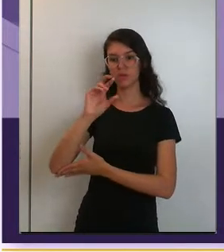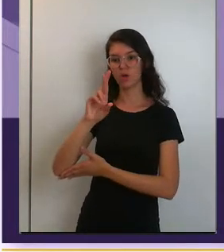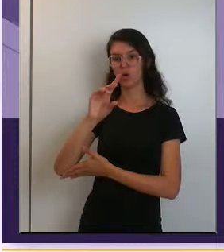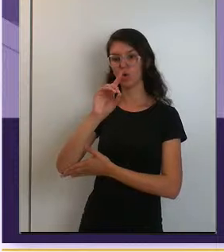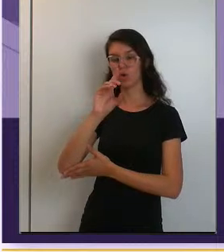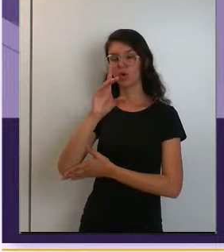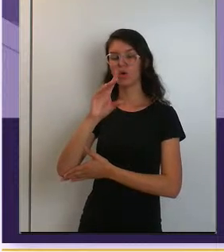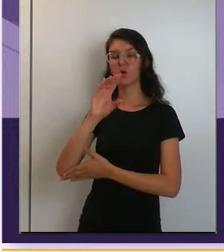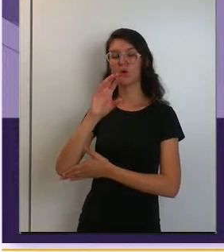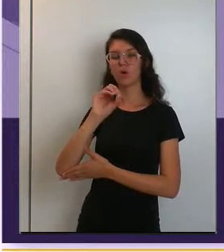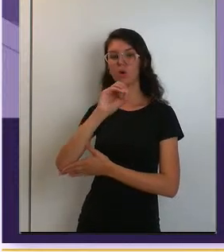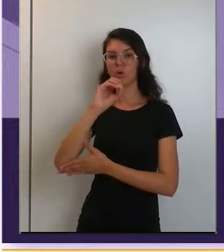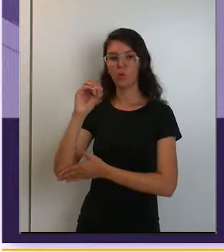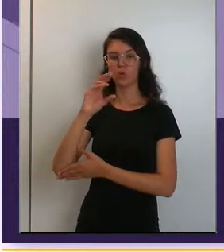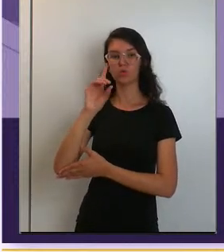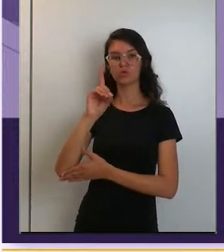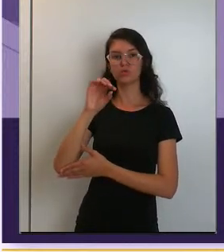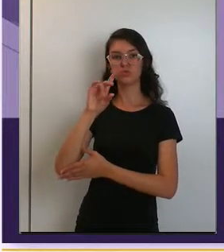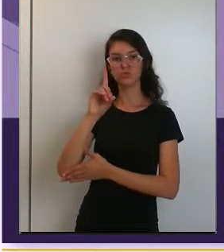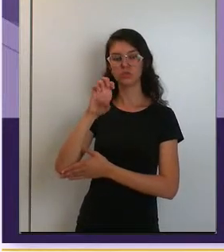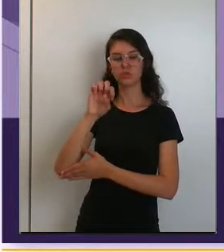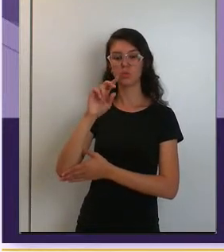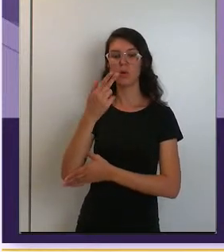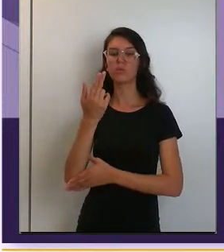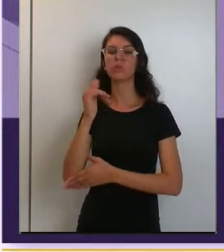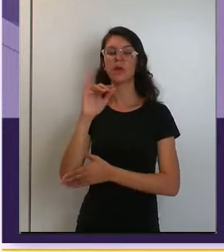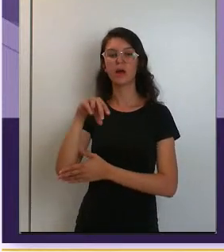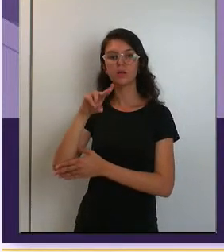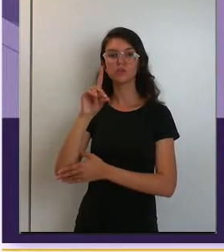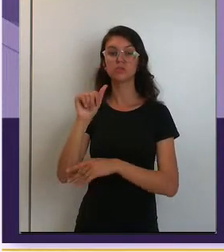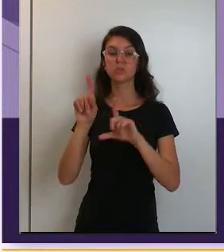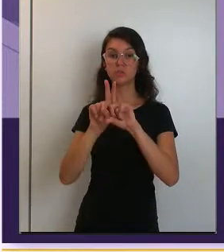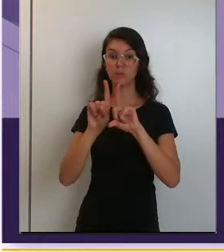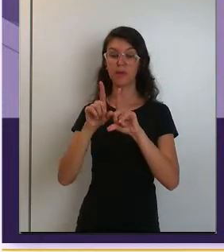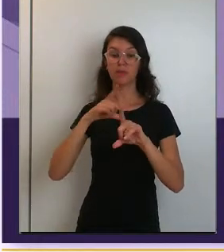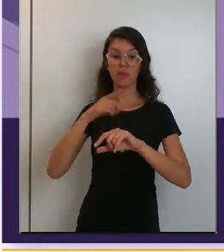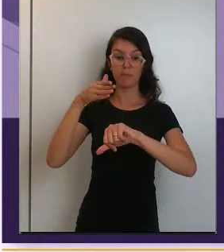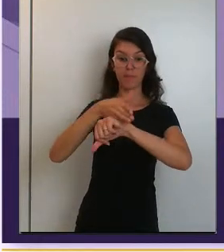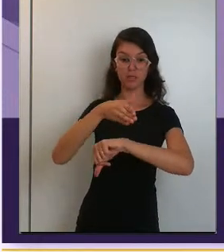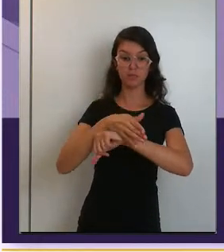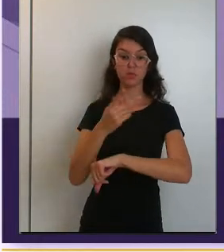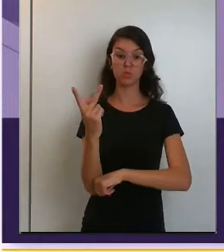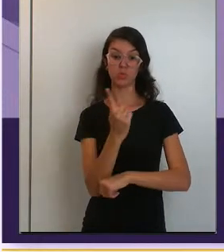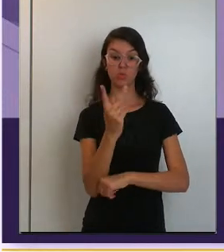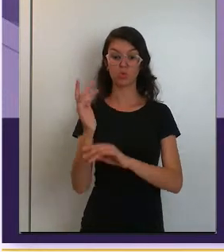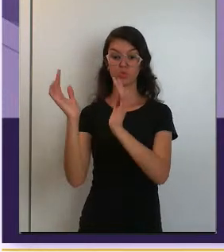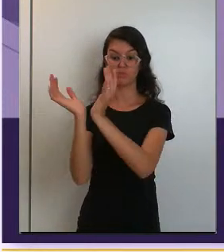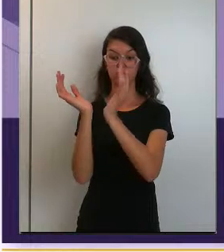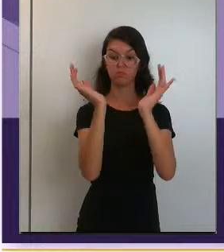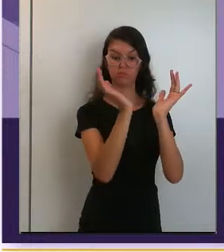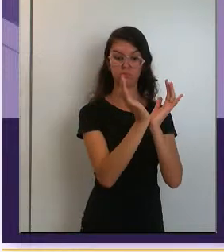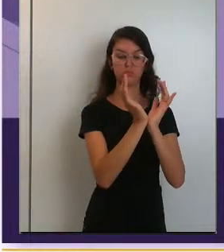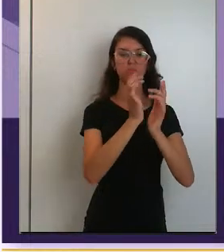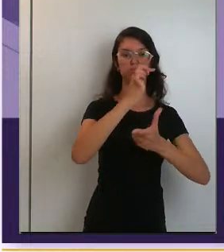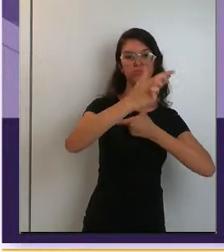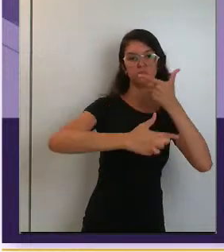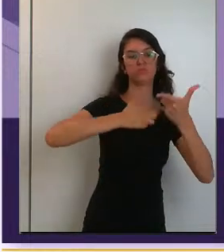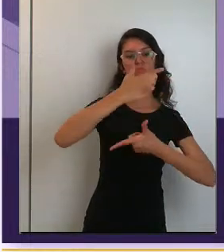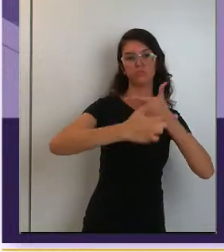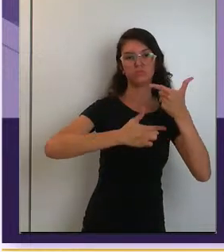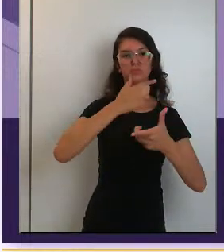CODEMATE, porque ele traz a participação de integrantes de dois grupos de trabalho que